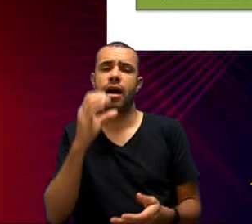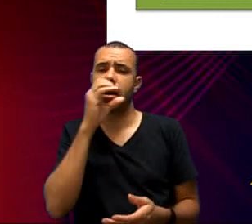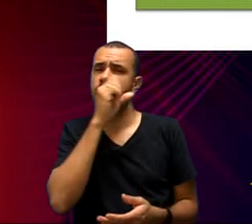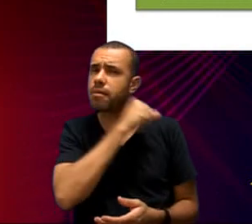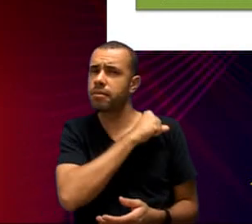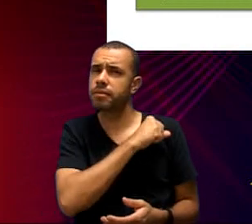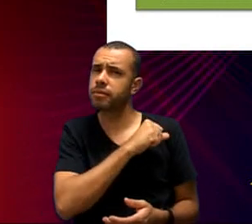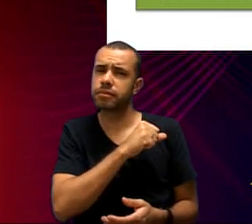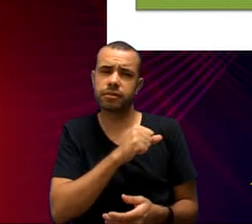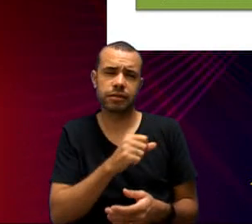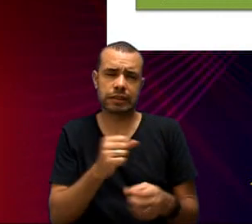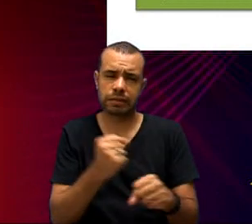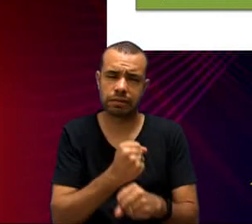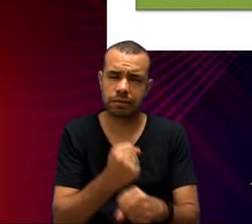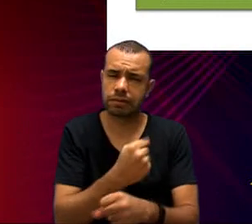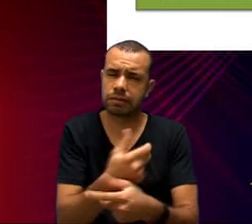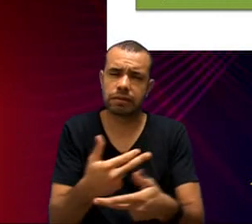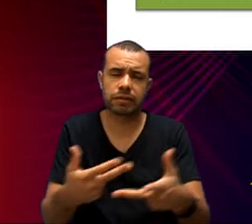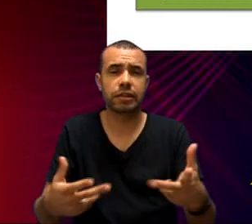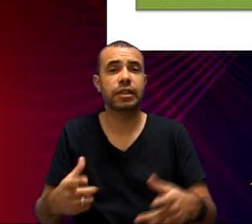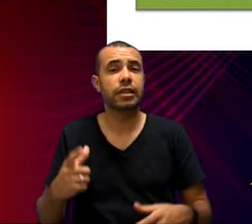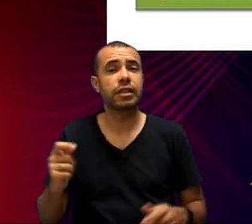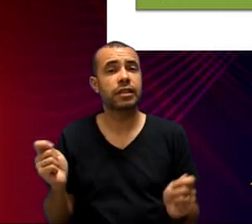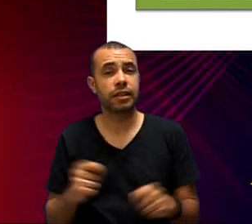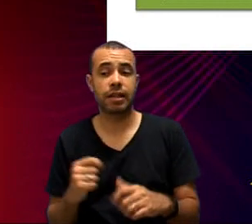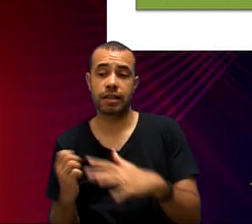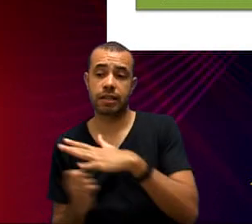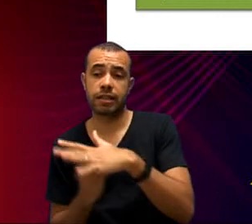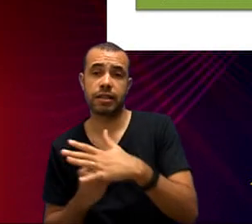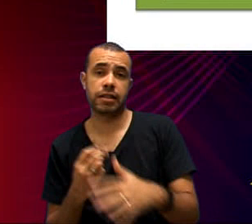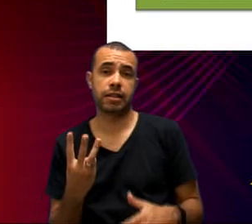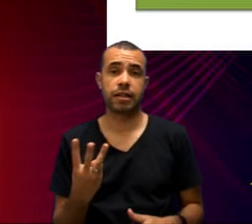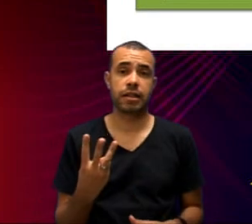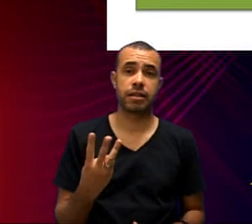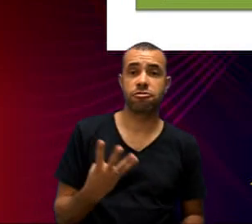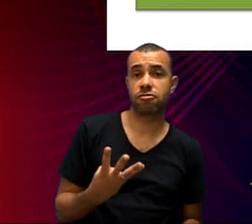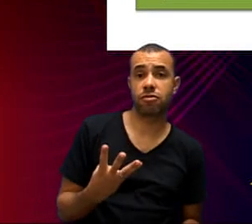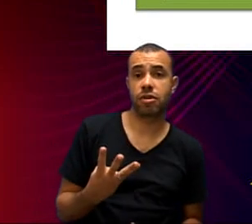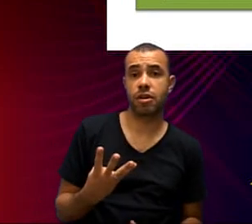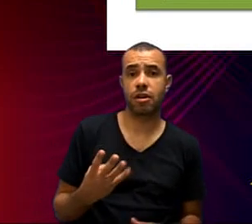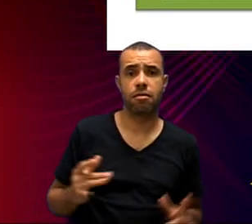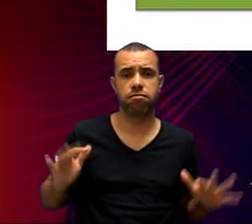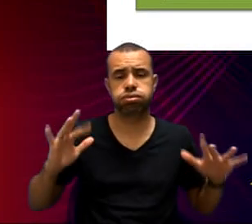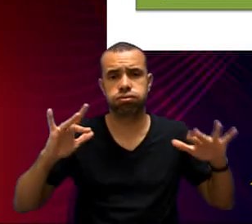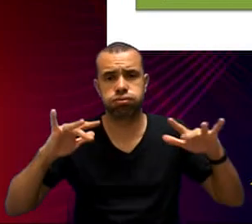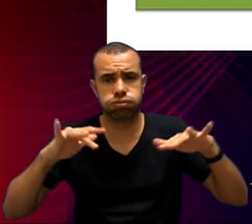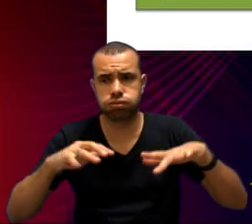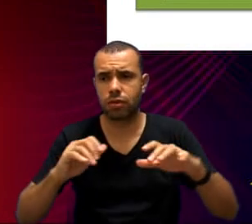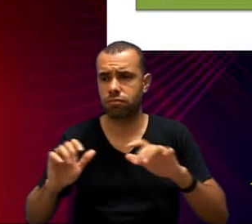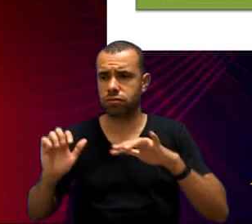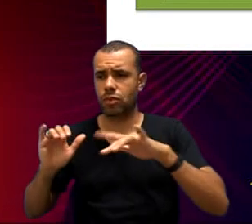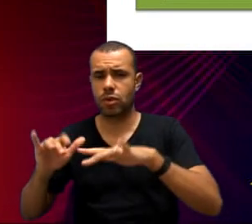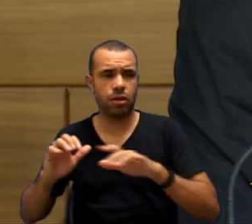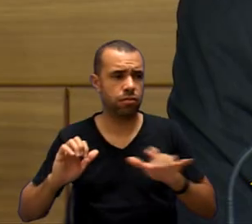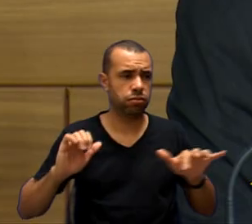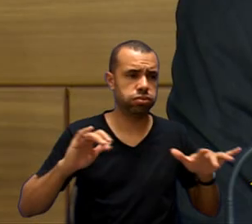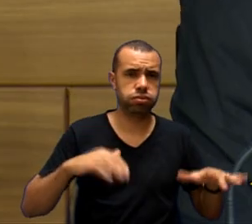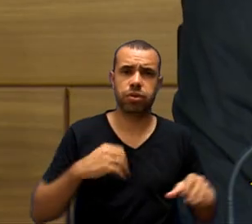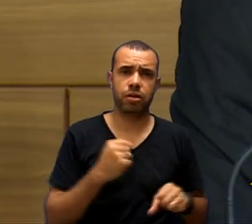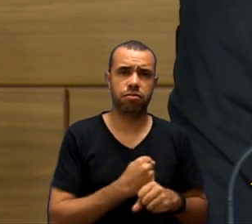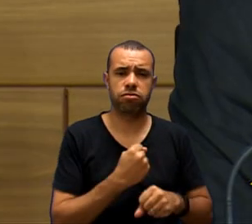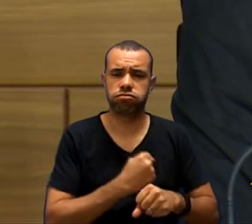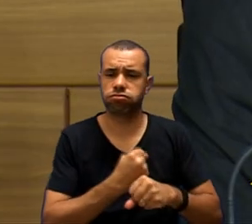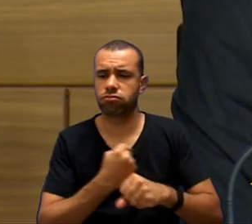rápida, que pode ser feita com 3, 4 empresas em blocos e atuando ao mesmo tempo. Esse apenas, nós